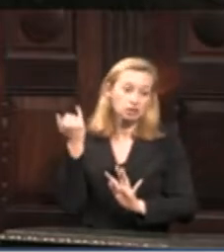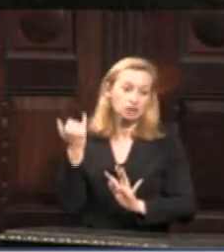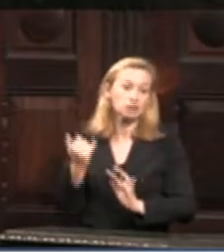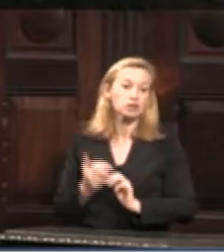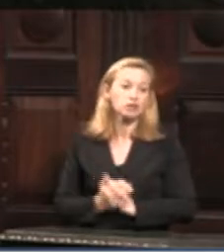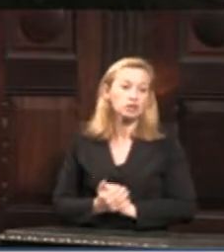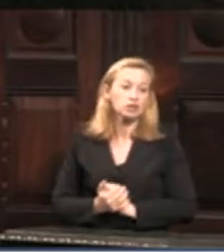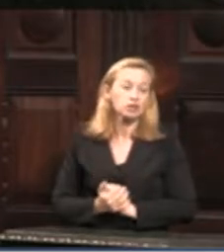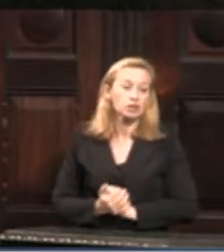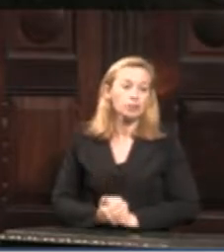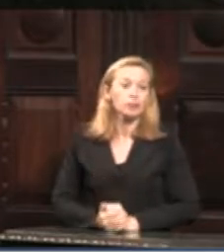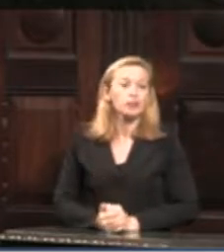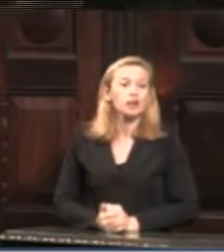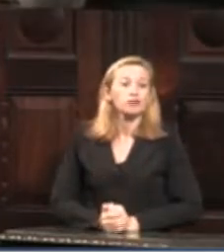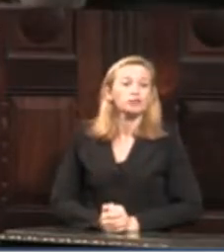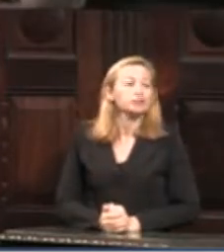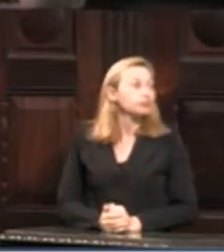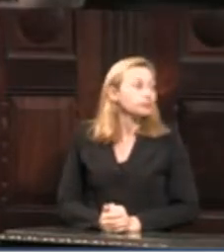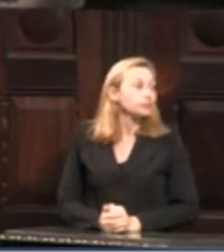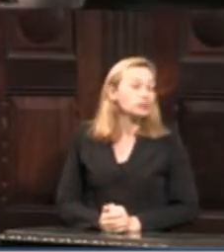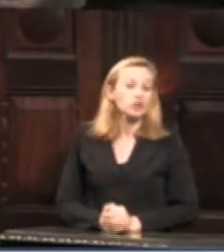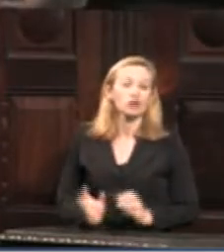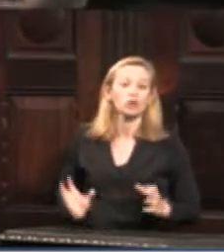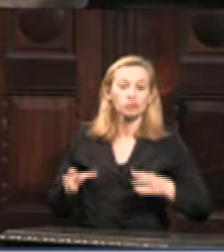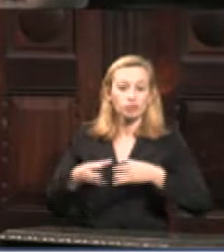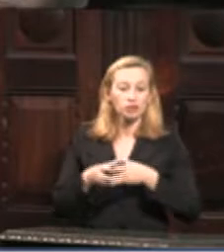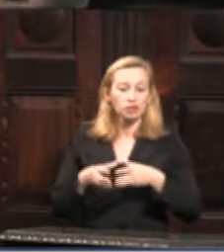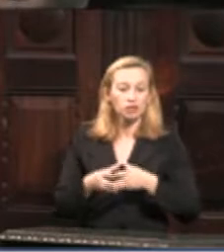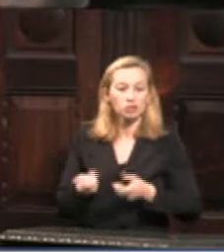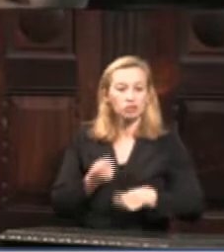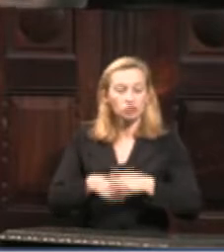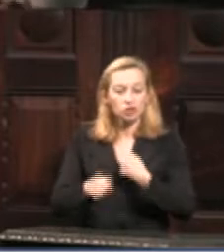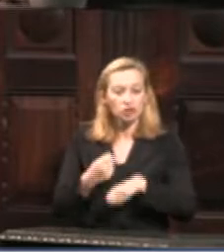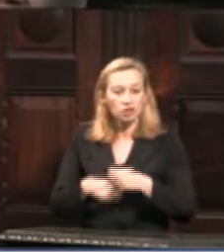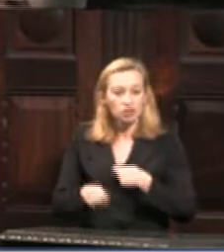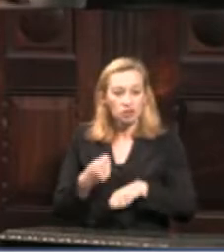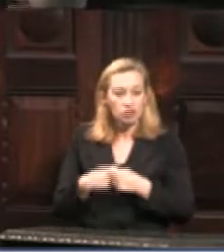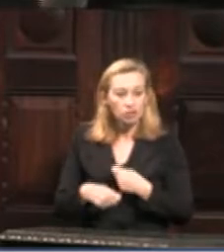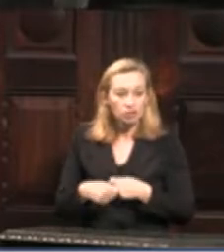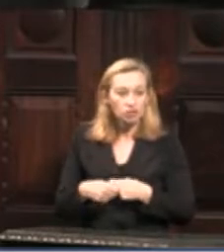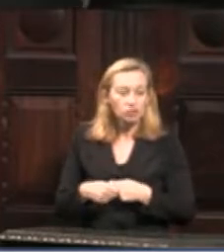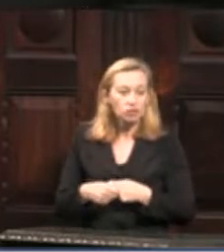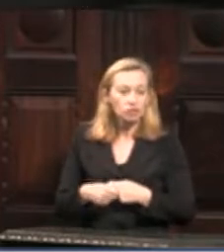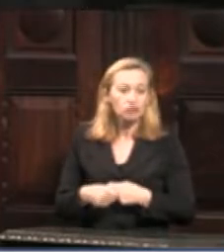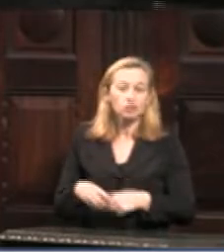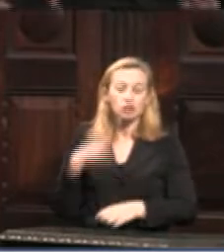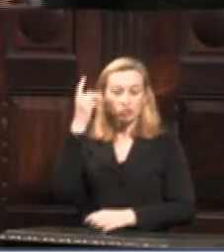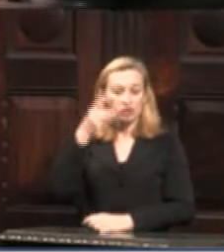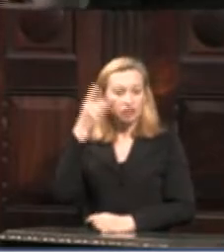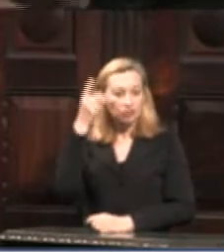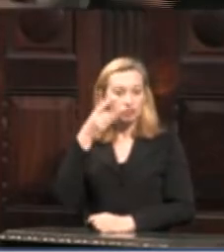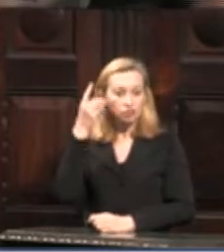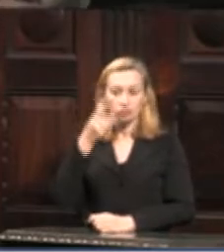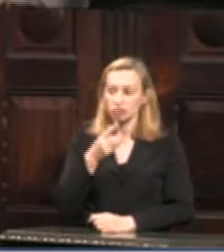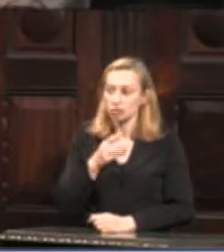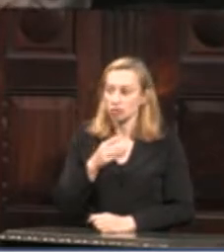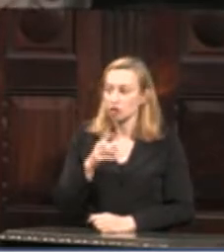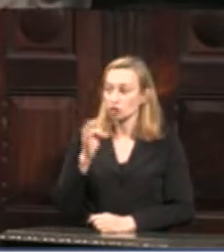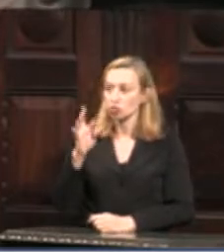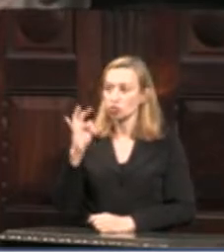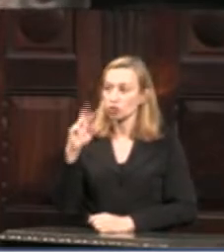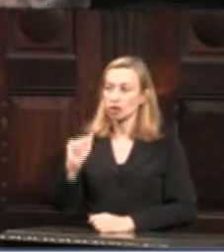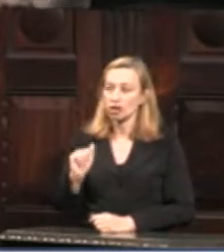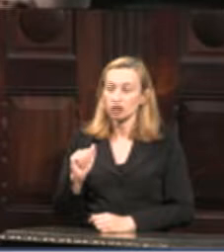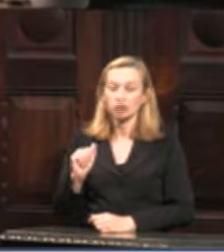parecer da Comissão da Pessoa com Deficiência. Pela Comissão de Orçamento, Finanças, Fiscalização Financeira e Controle, deputado Gustavo